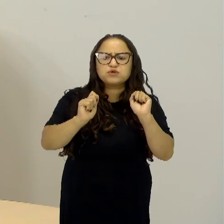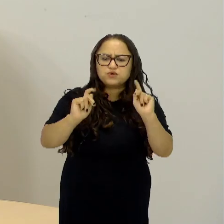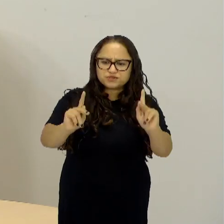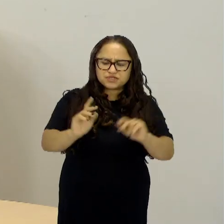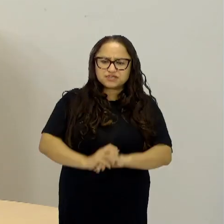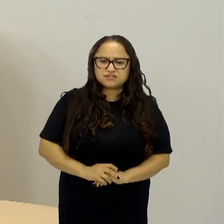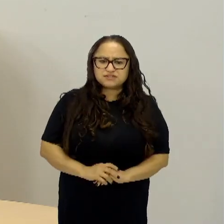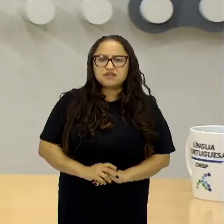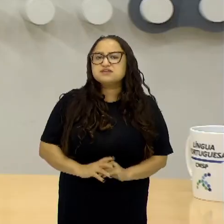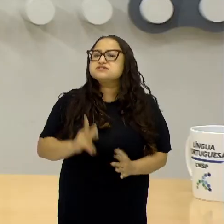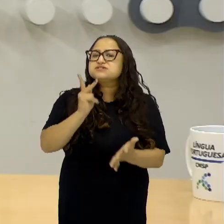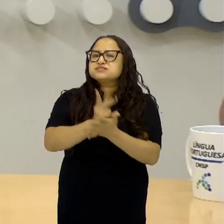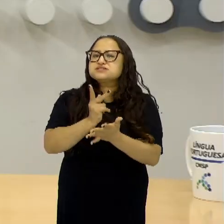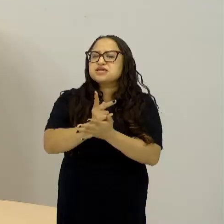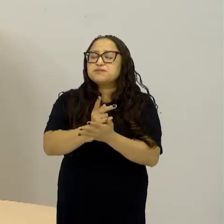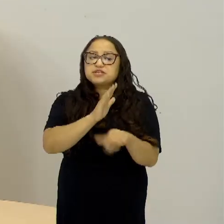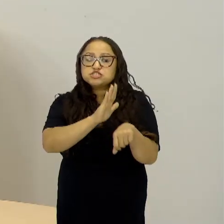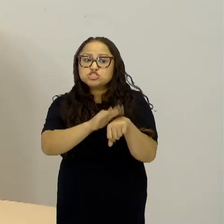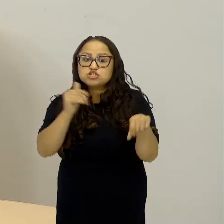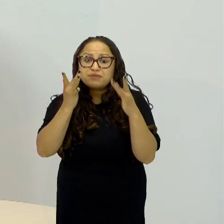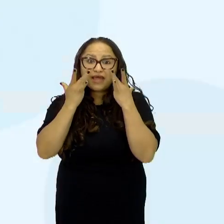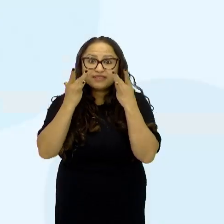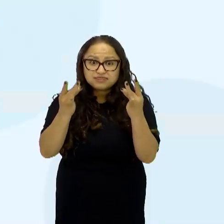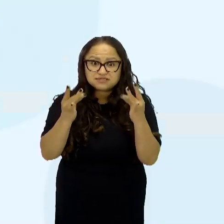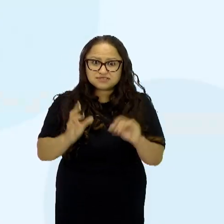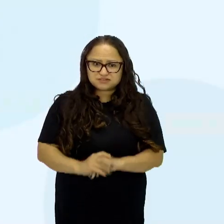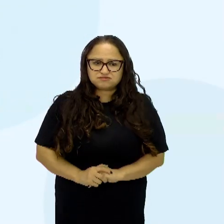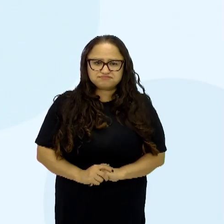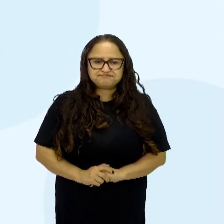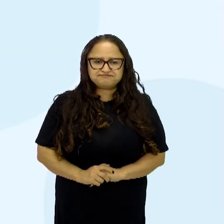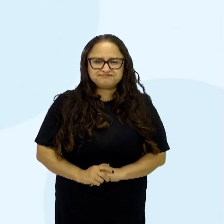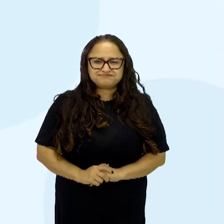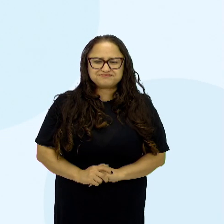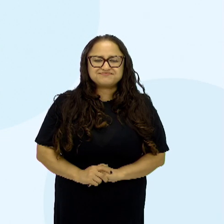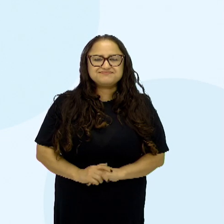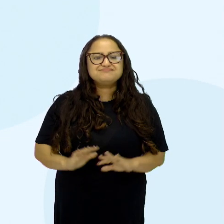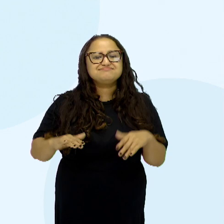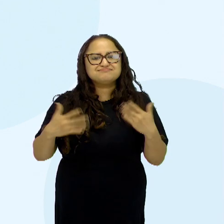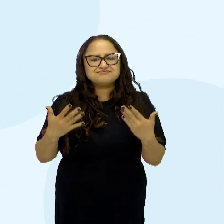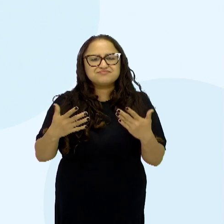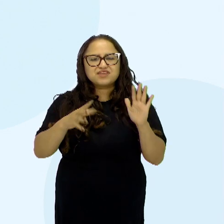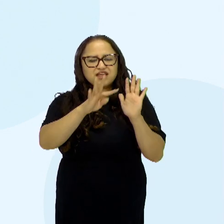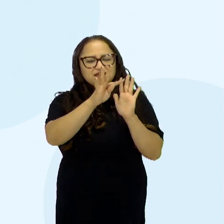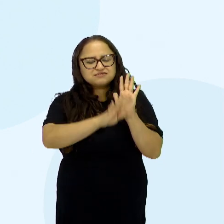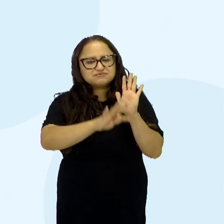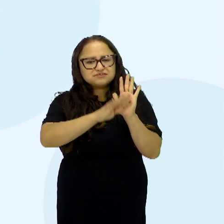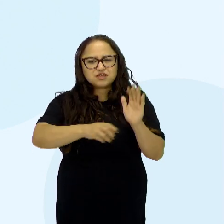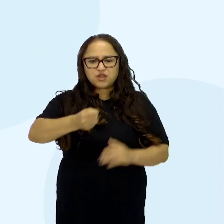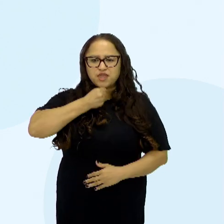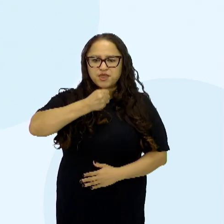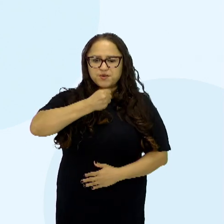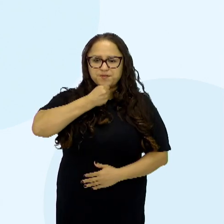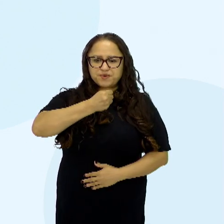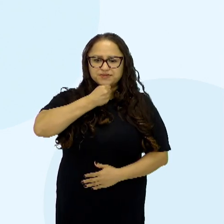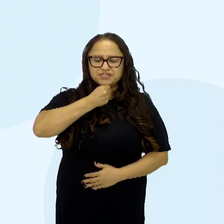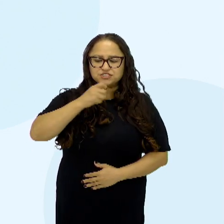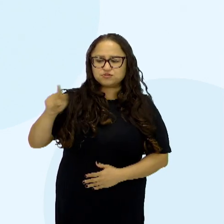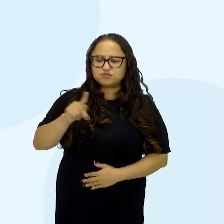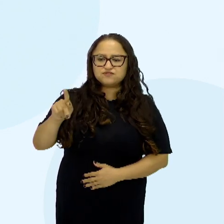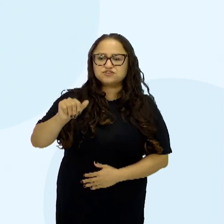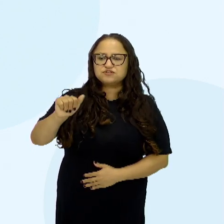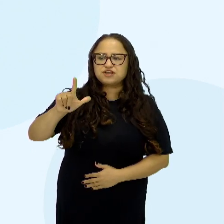de envolver o leitor. Dá tempo de ler lá, Mauro? Claro! Então, vamos lá. Leitura de reportagem. O professor Alexandre